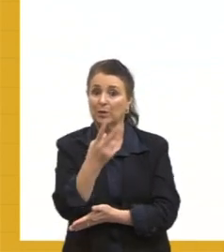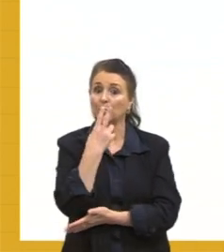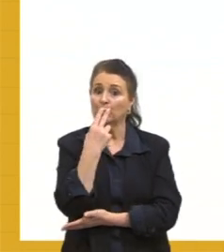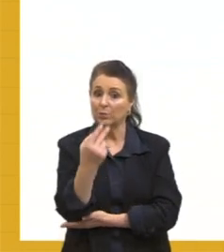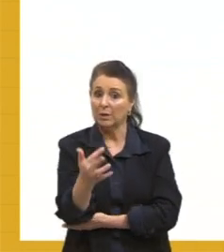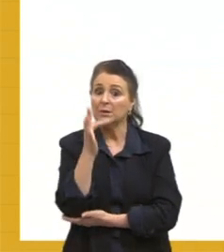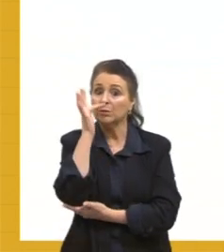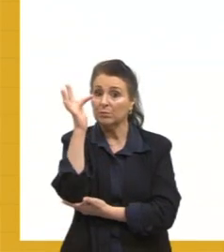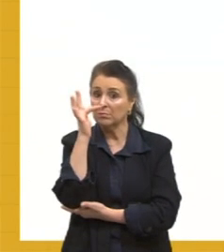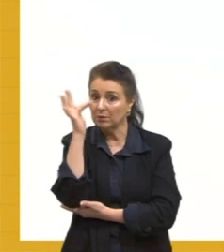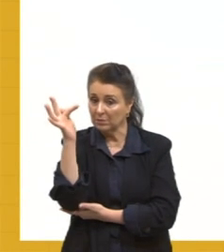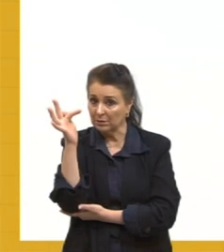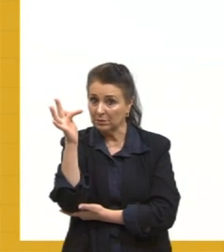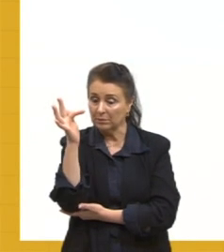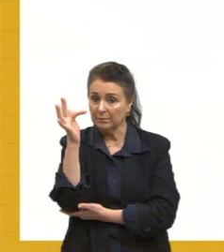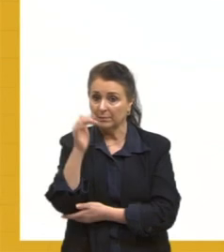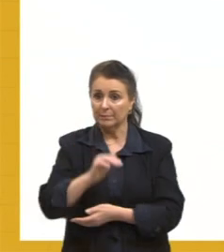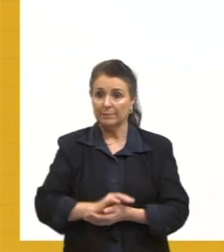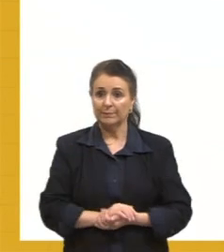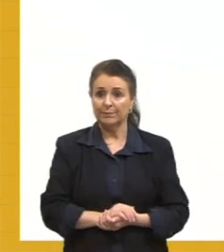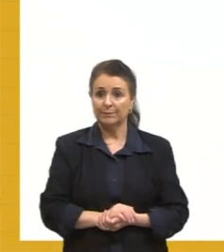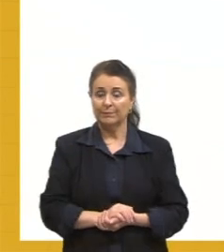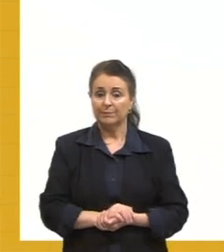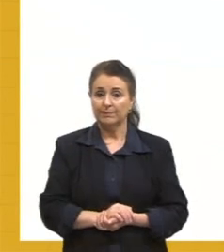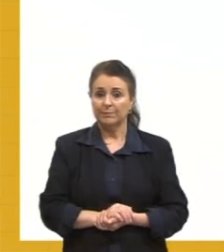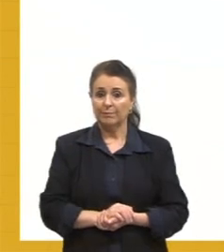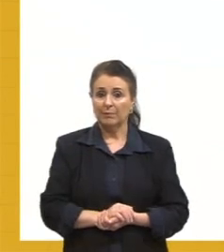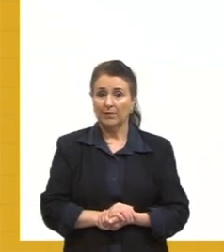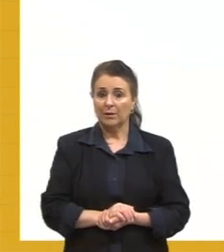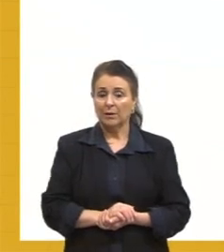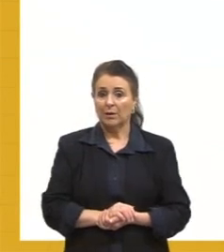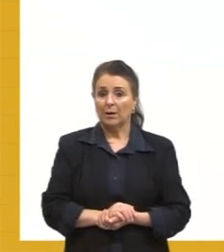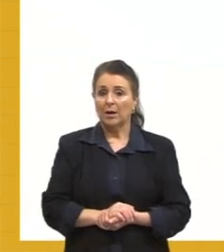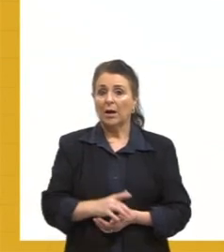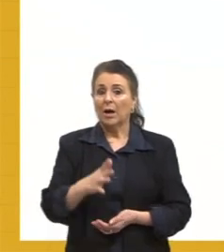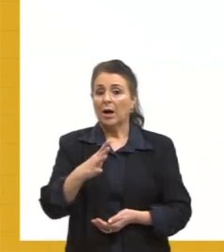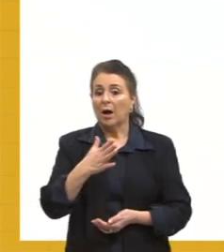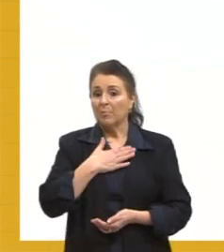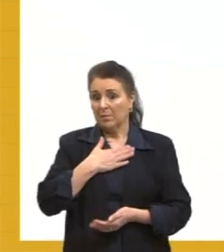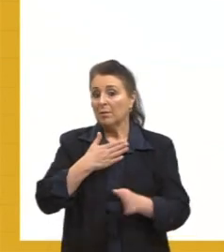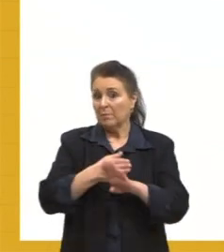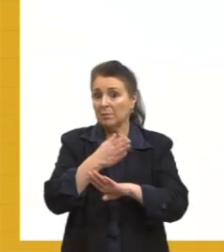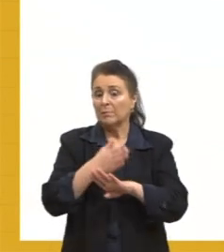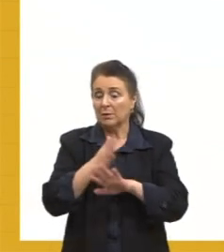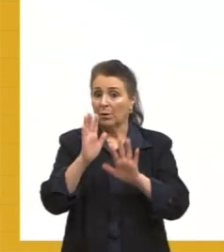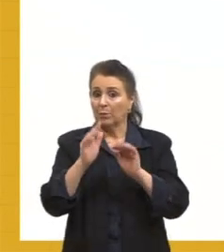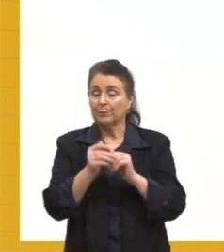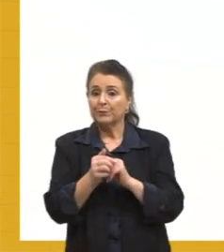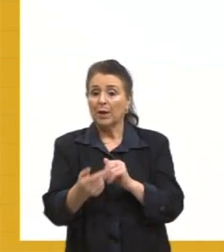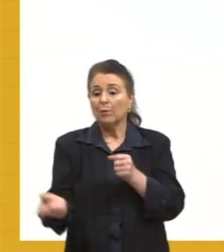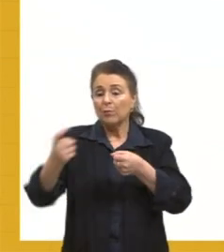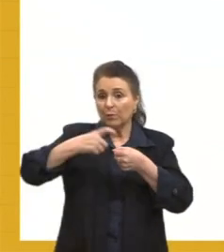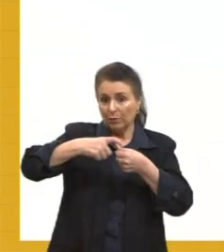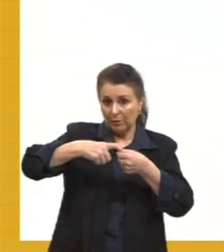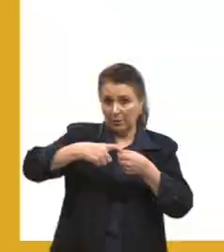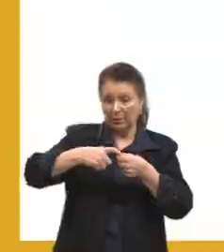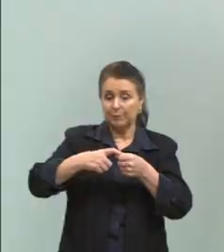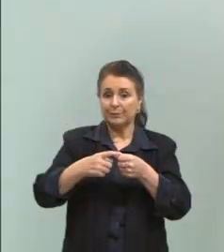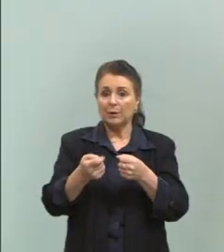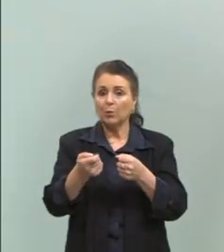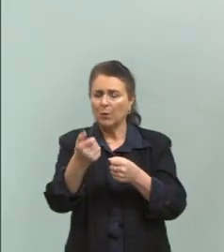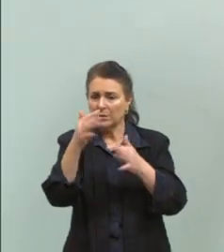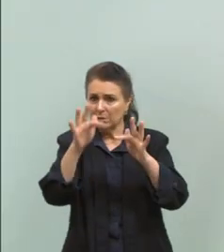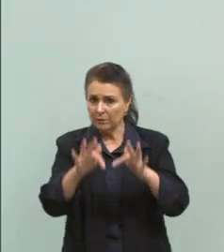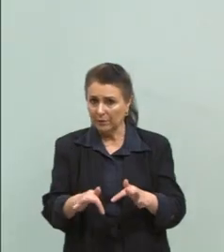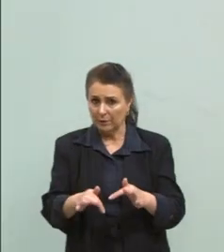ali dentro e gente só para encerrar essa minha parte aqui eu gostaria de voltar vocês lembram que lá na aula